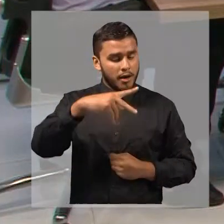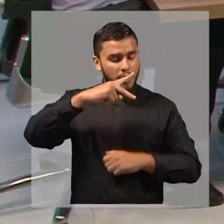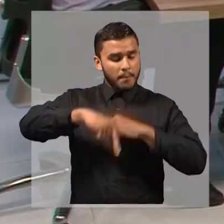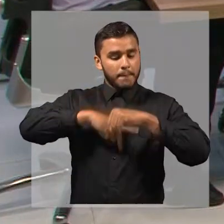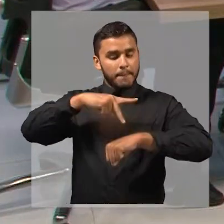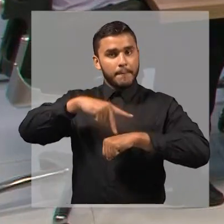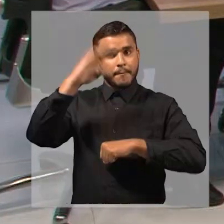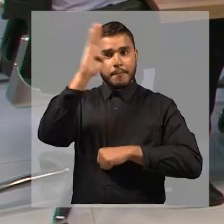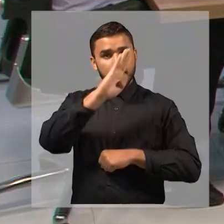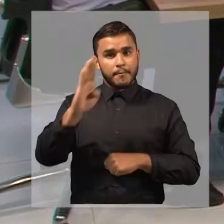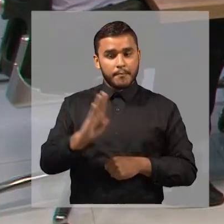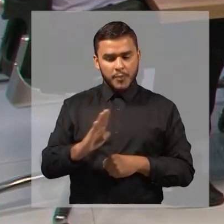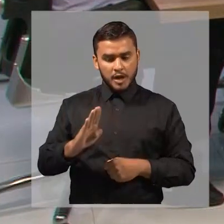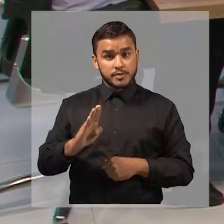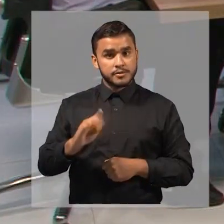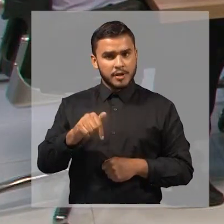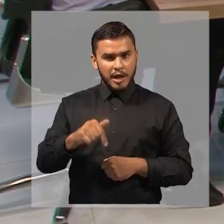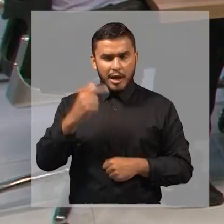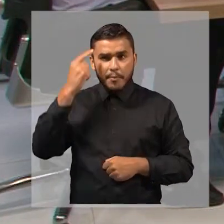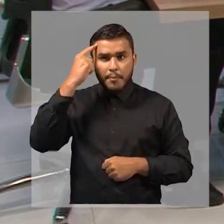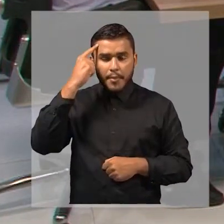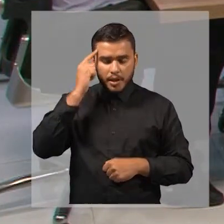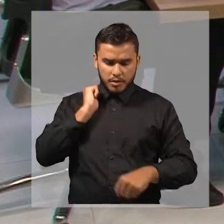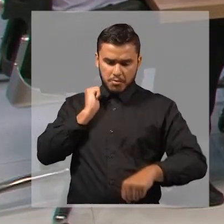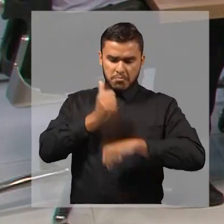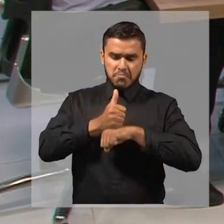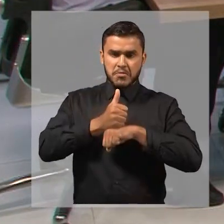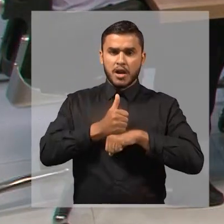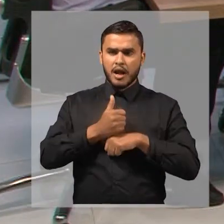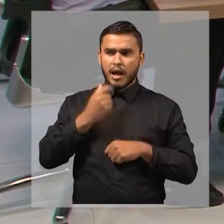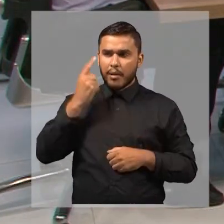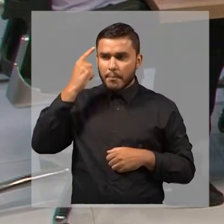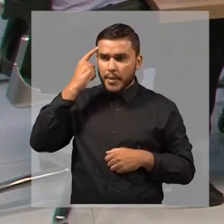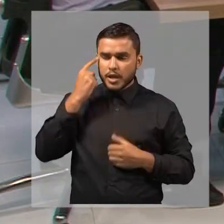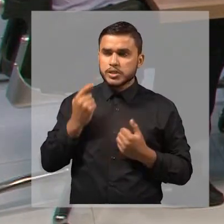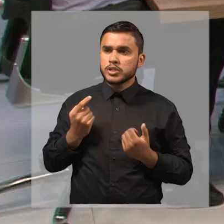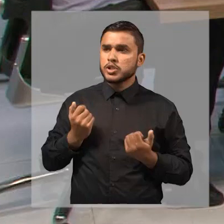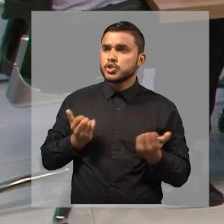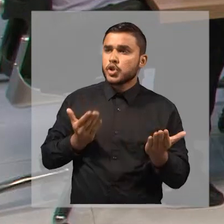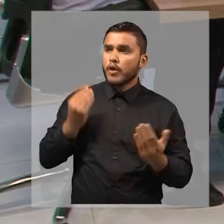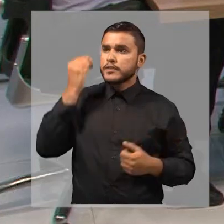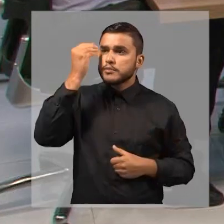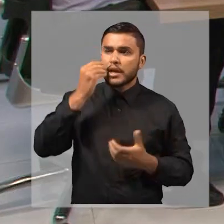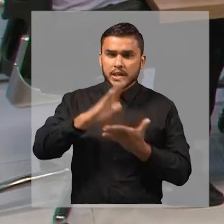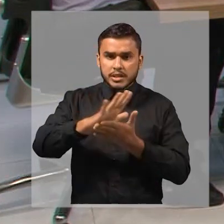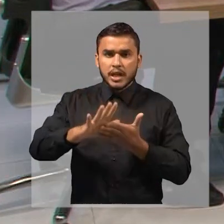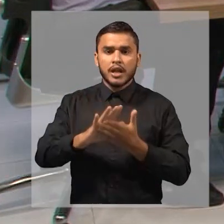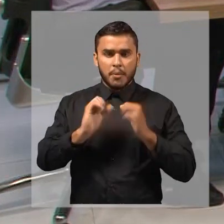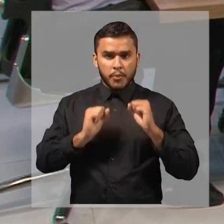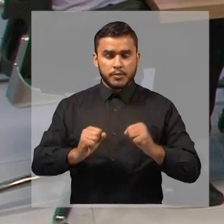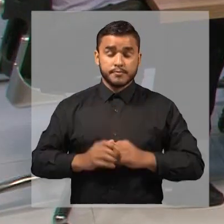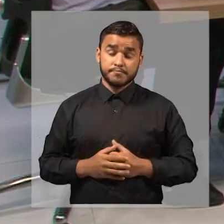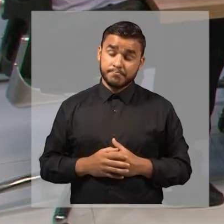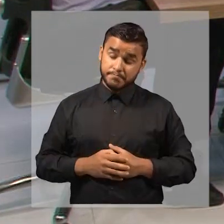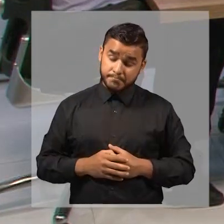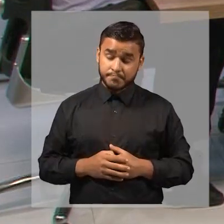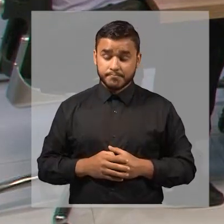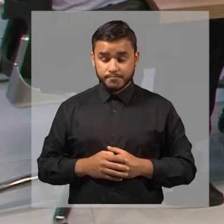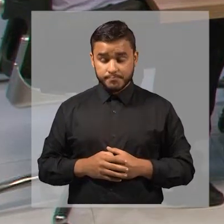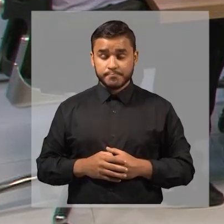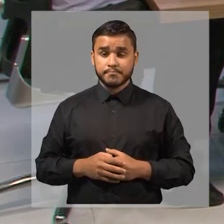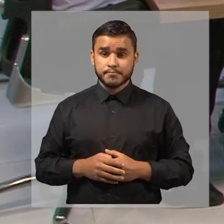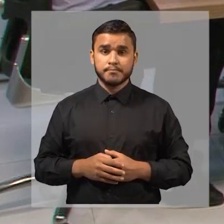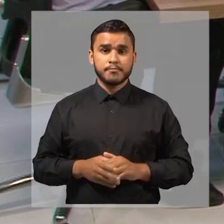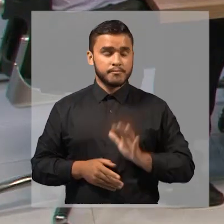disse. A República Brasileira não é para amadores. E essa visita ao presidente dos Estados